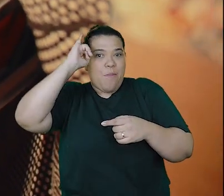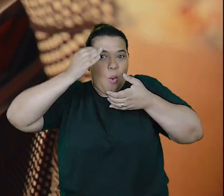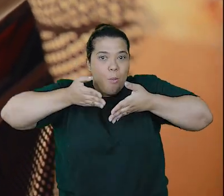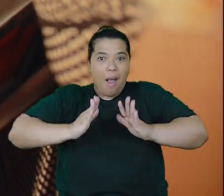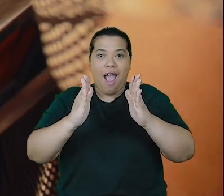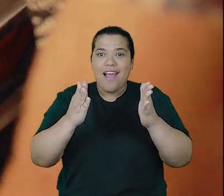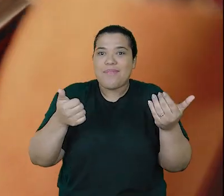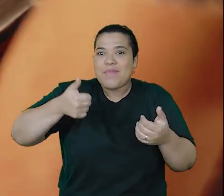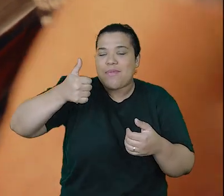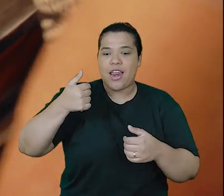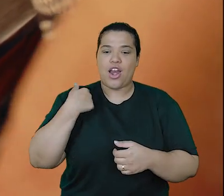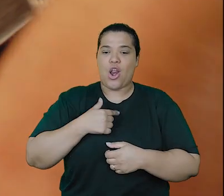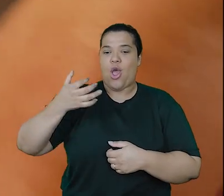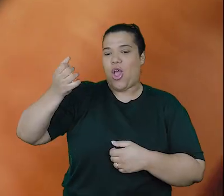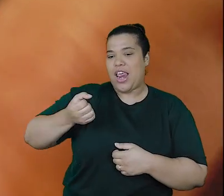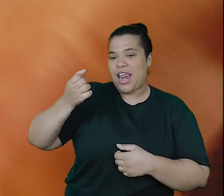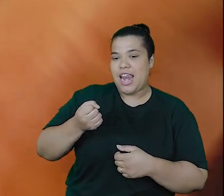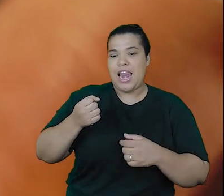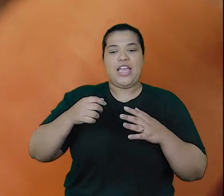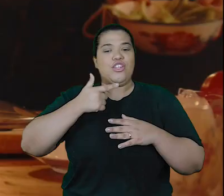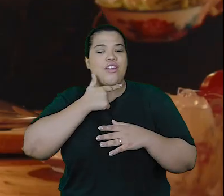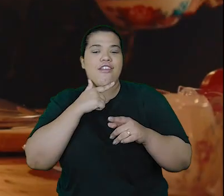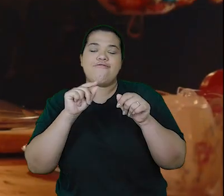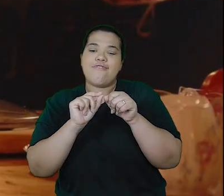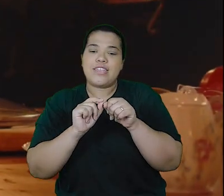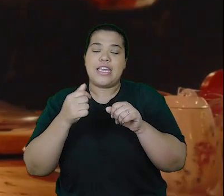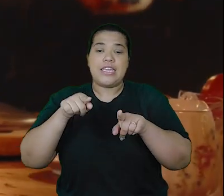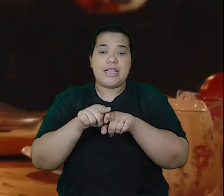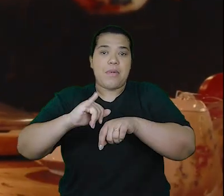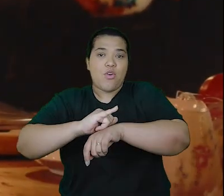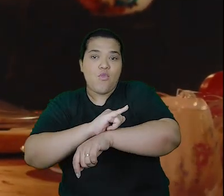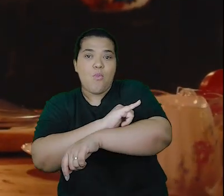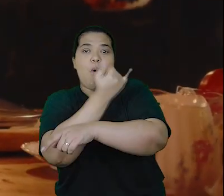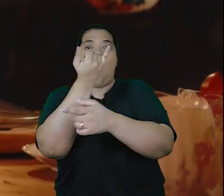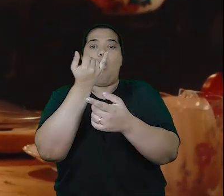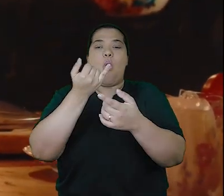terneiro. Nós tinha leite para comer, nós tinha tudo, queijo, né? Nós tinha banha, tinha